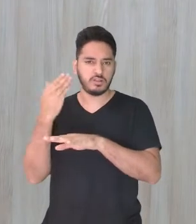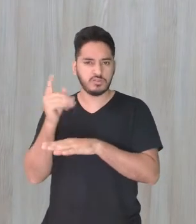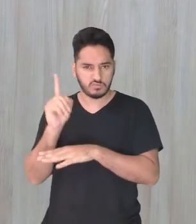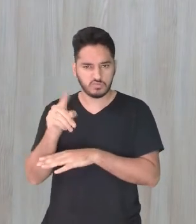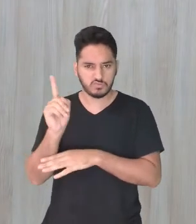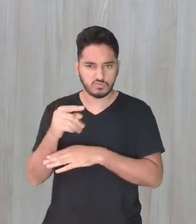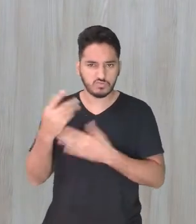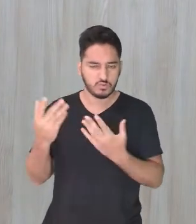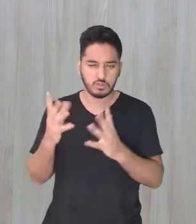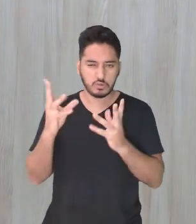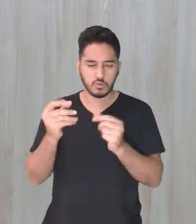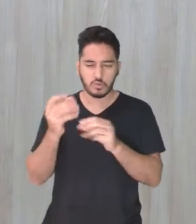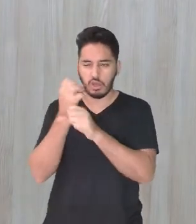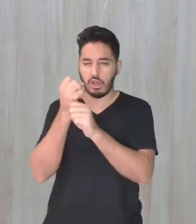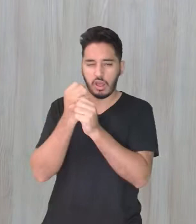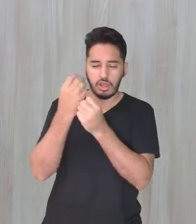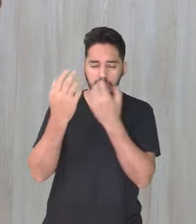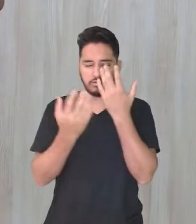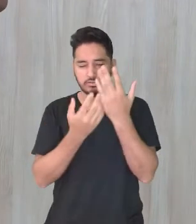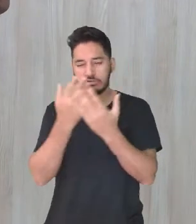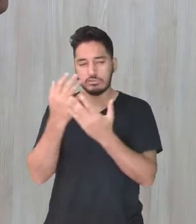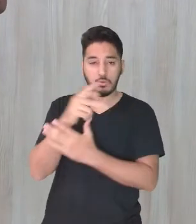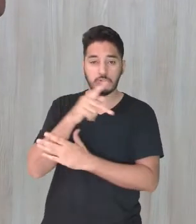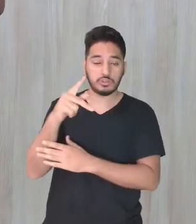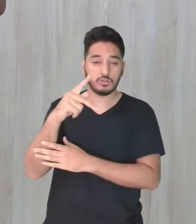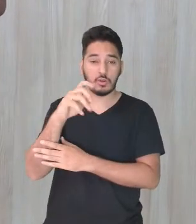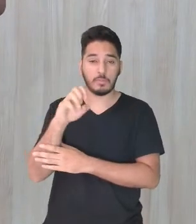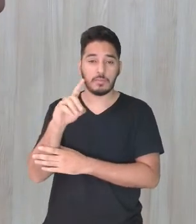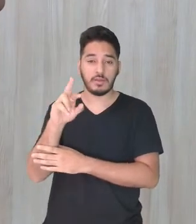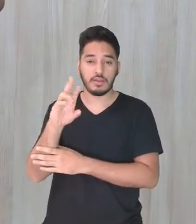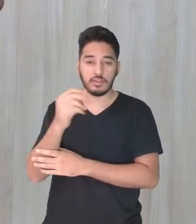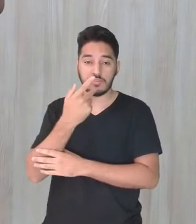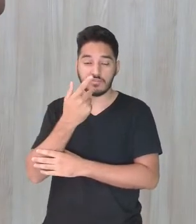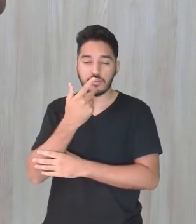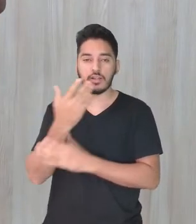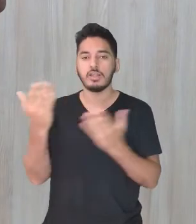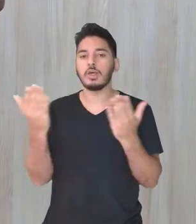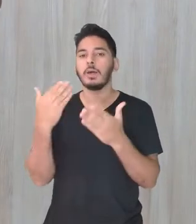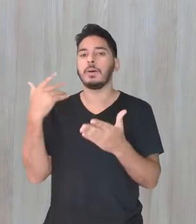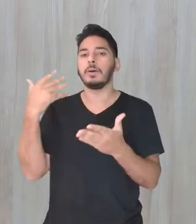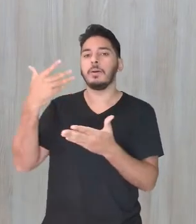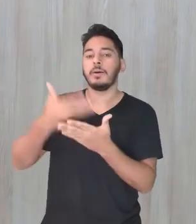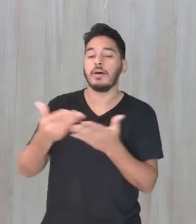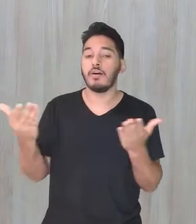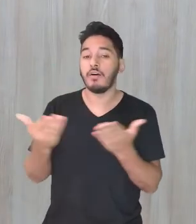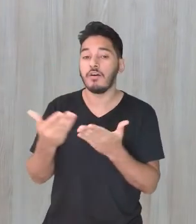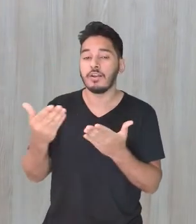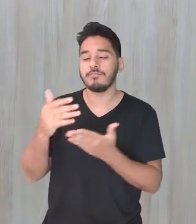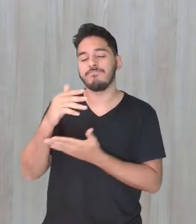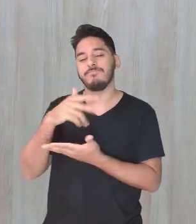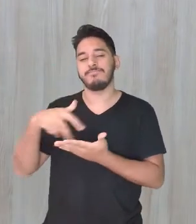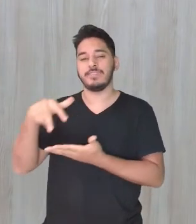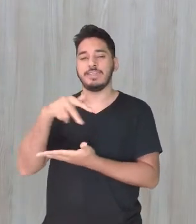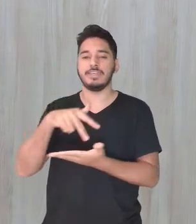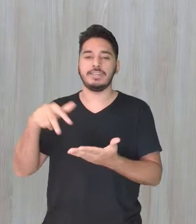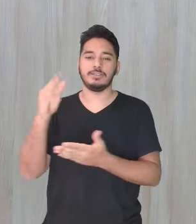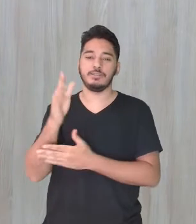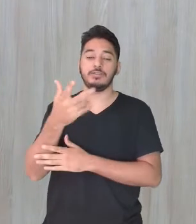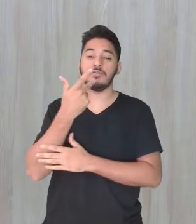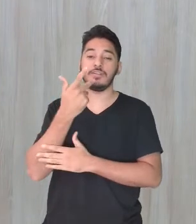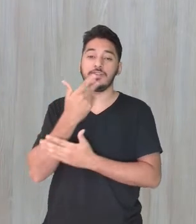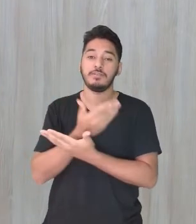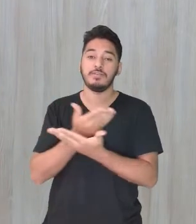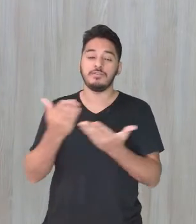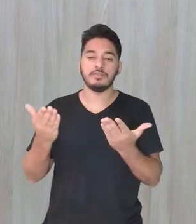aí todos esses cálculos que o professor Pedro falou para vocês. E vamos entrar agora no conteúdo de dança, né? Como eu falei para